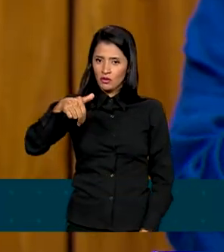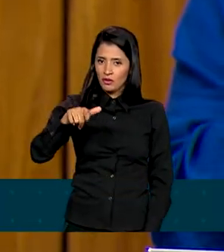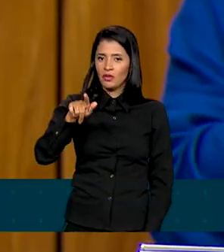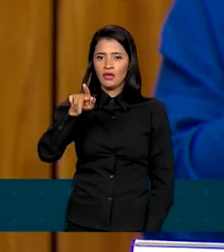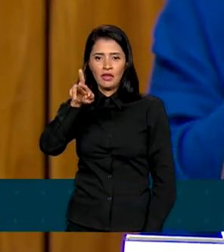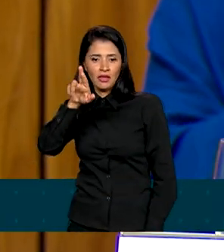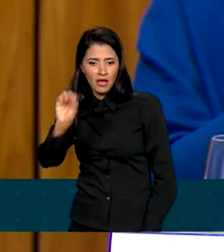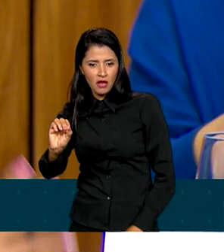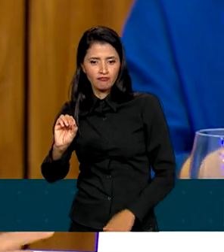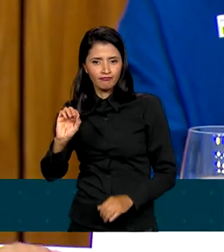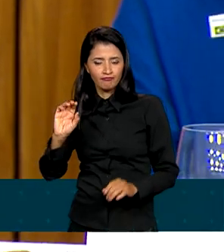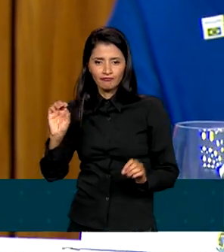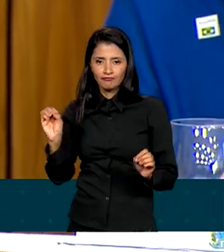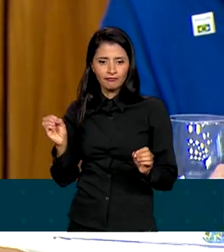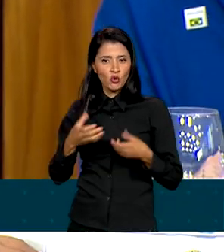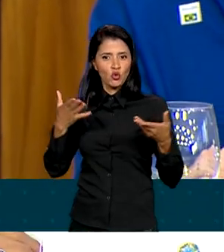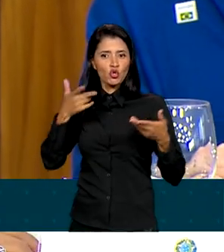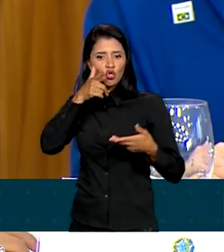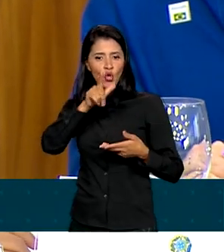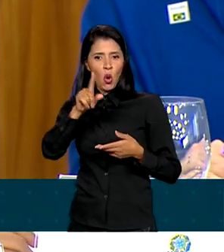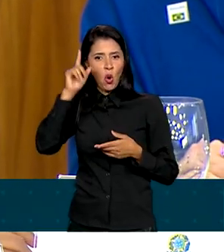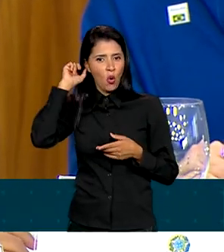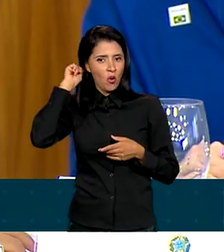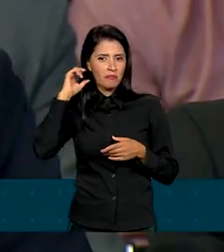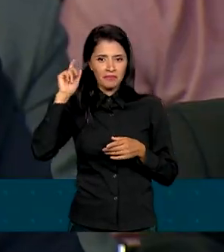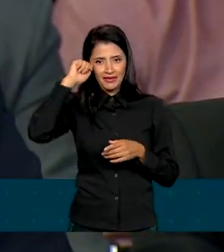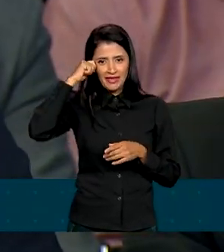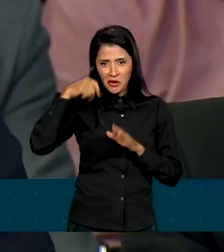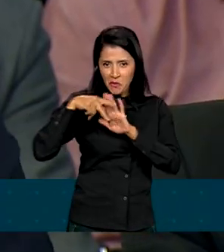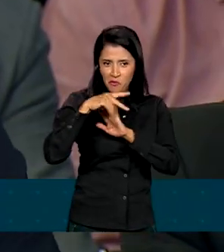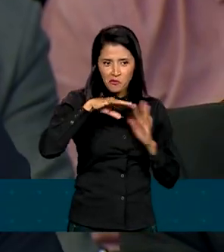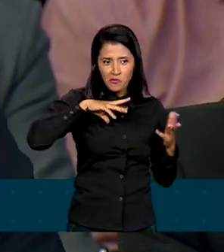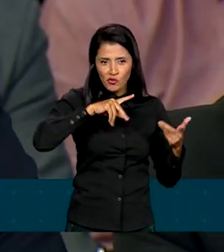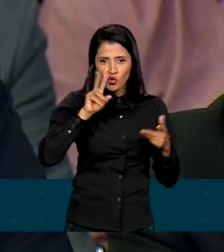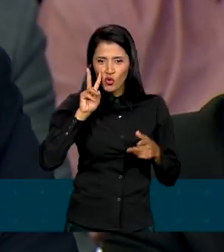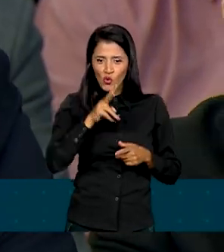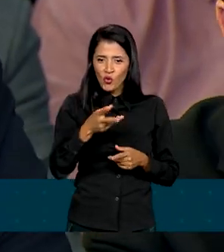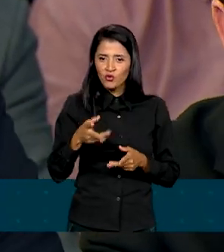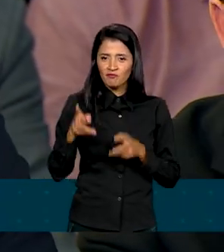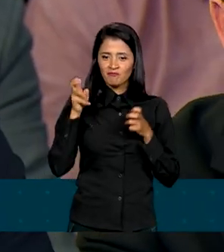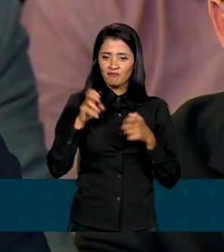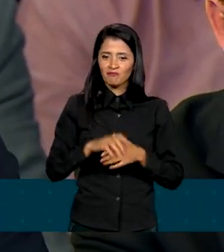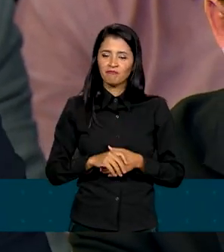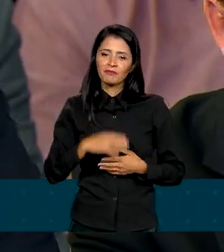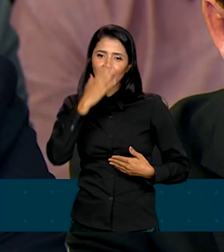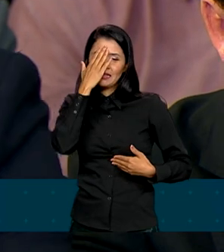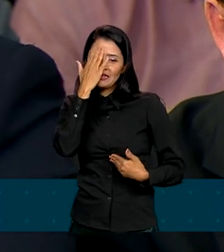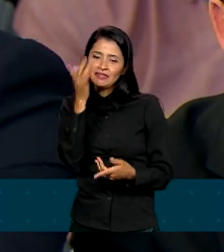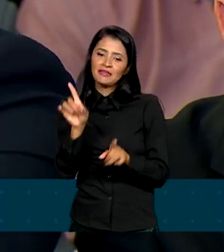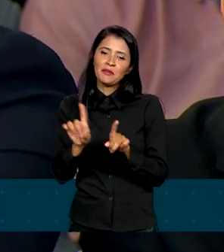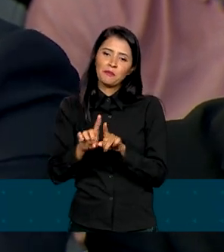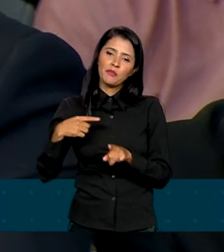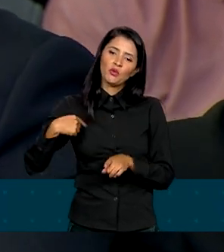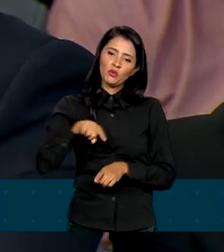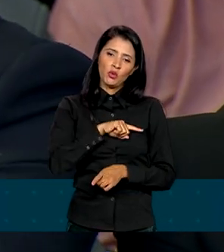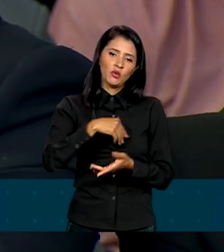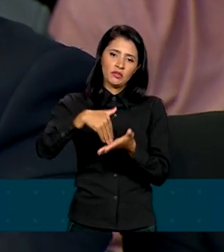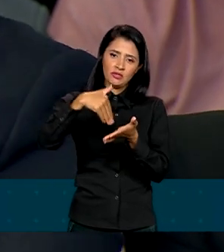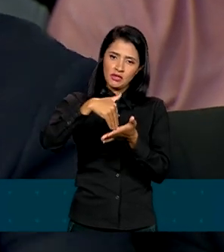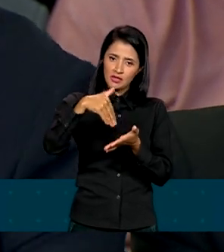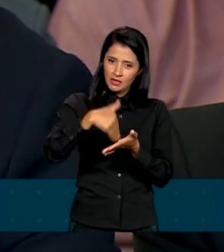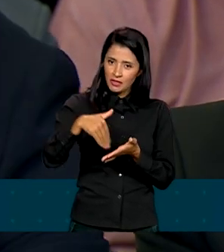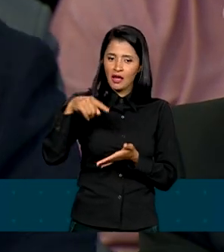Deu um show, né? Do cabelo do negro para o mundo, né? Quero agradecer aqui o nosso secretário de